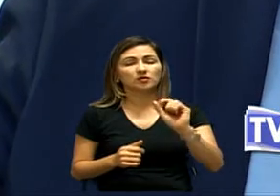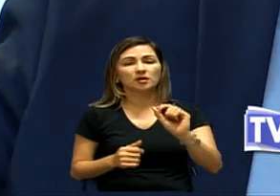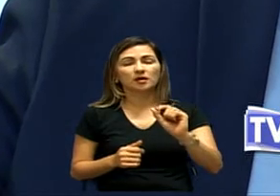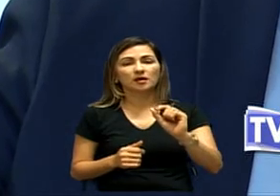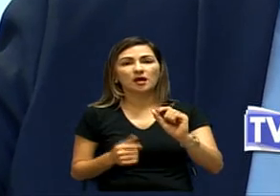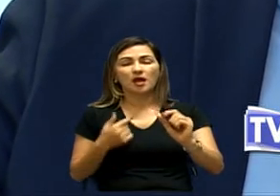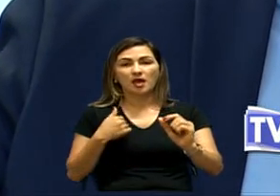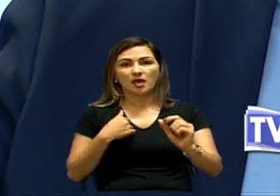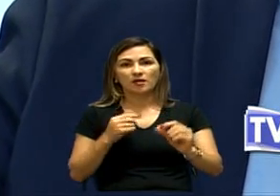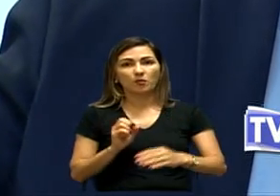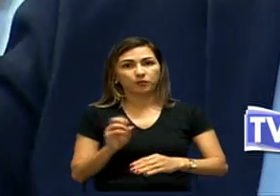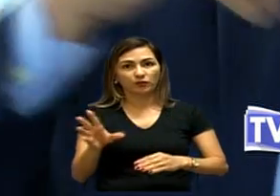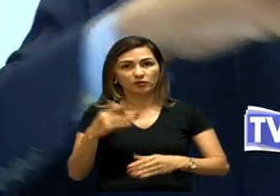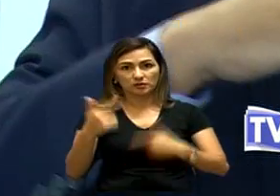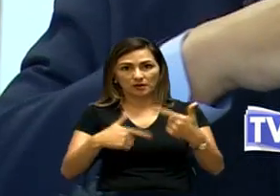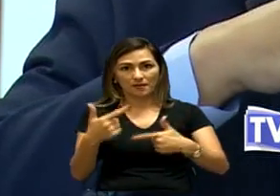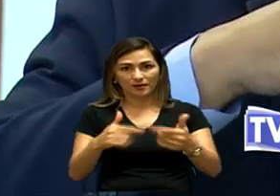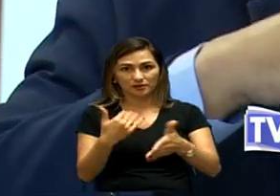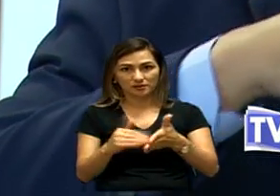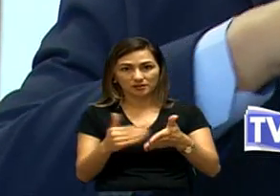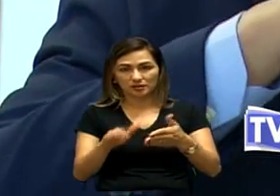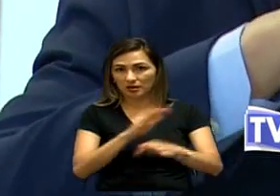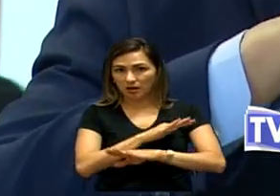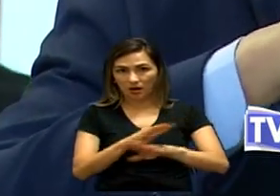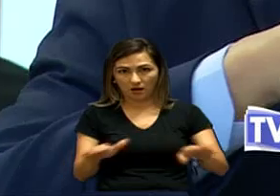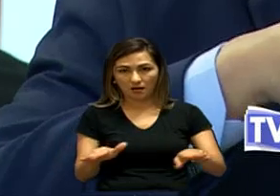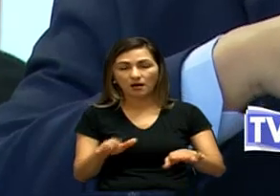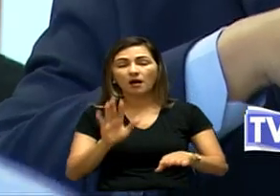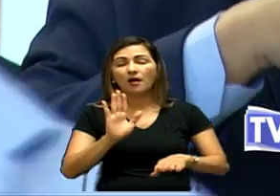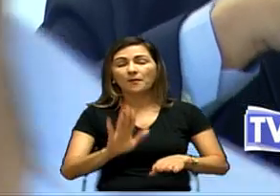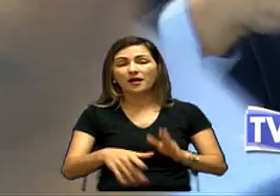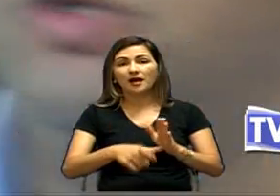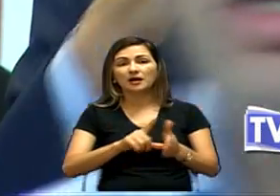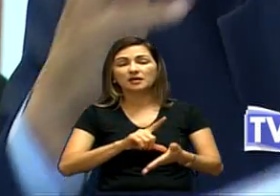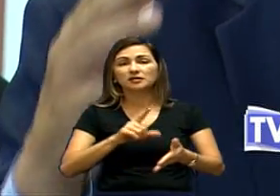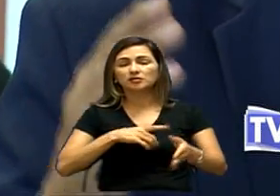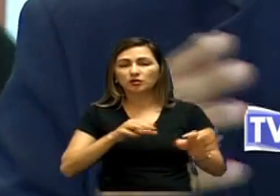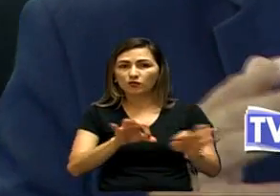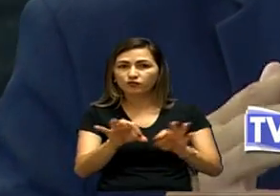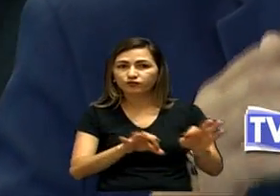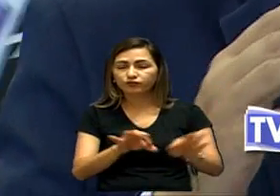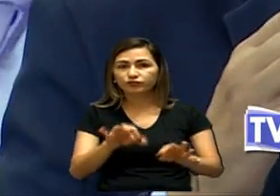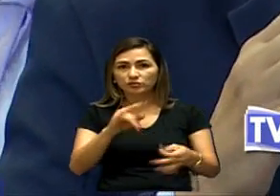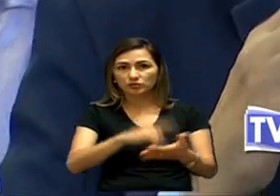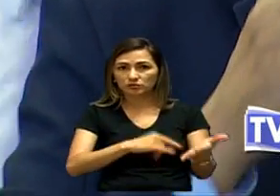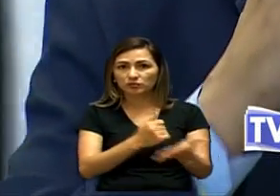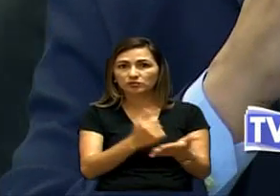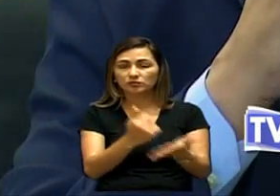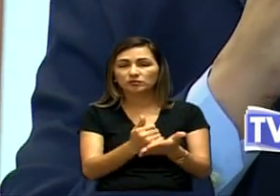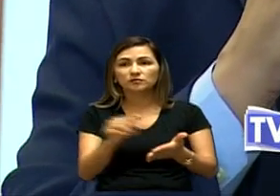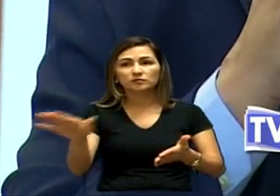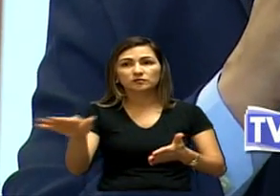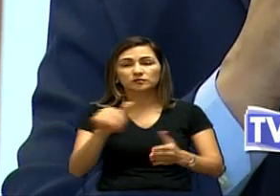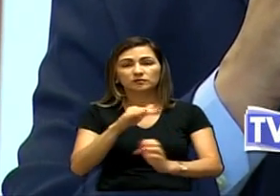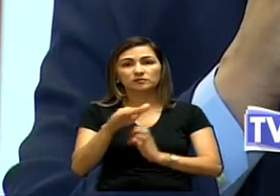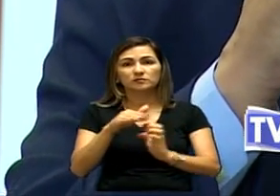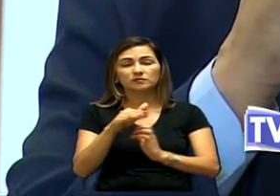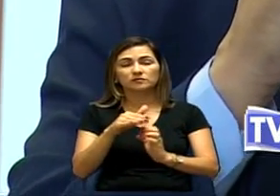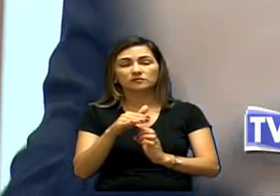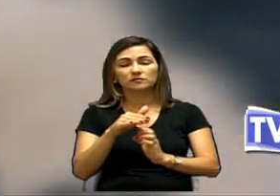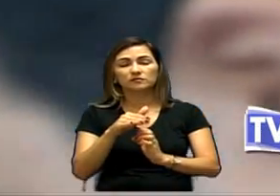licitatório aberto. E é um processo de grande vulto. Então, nós